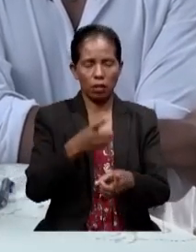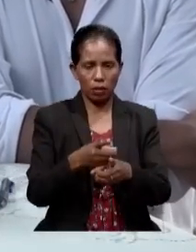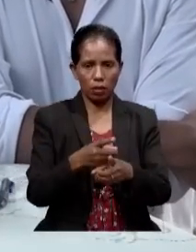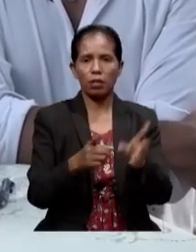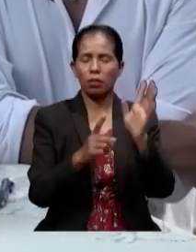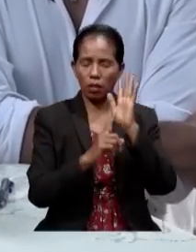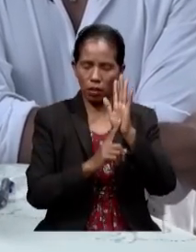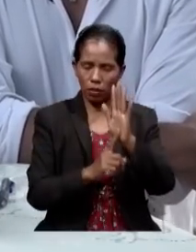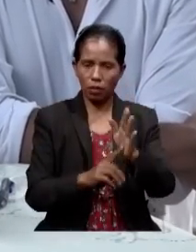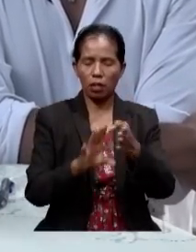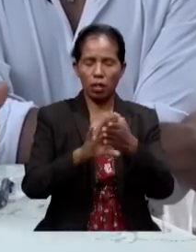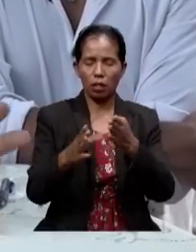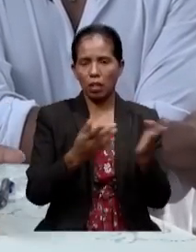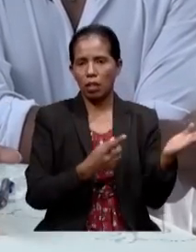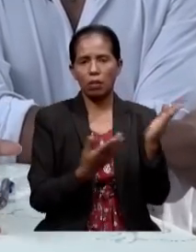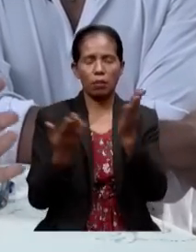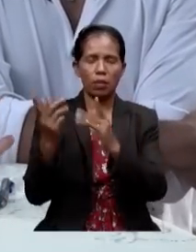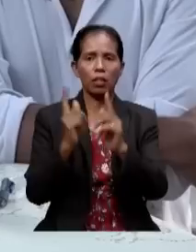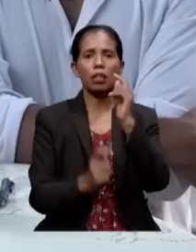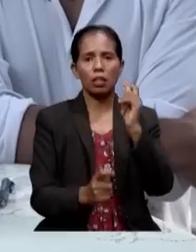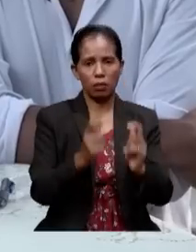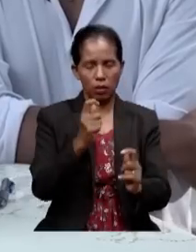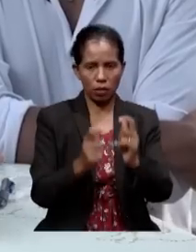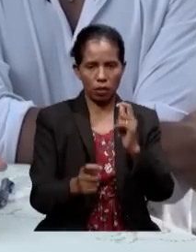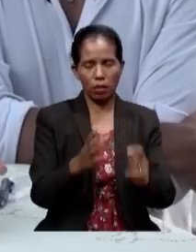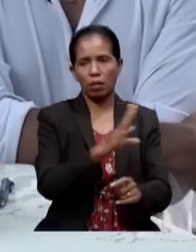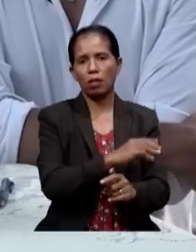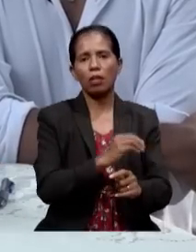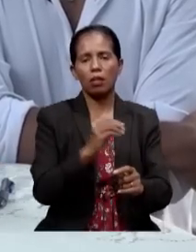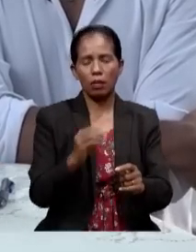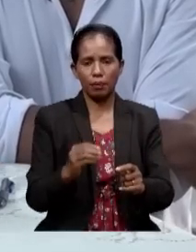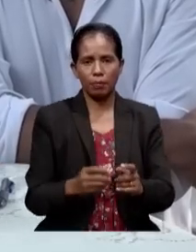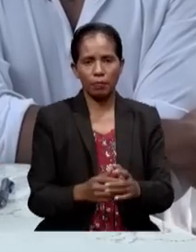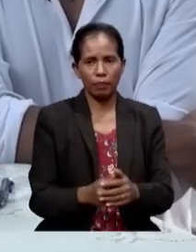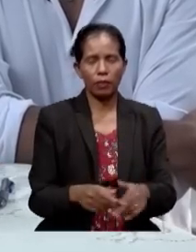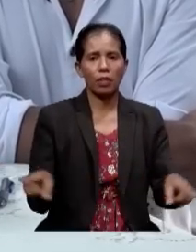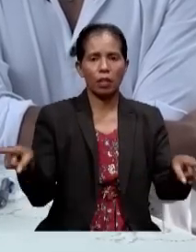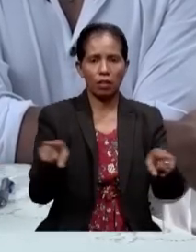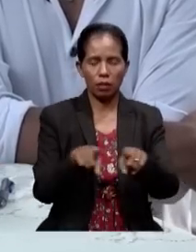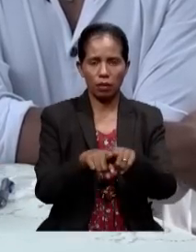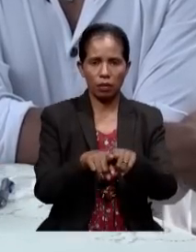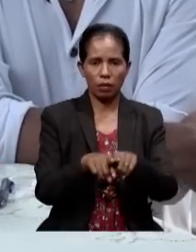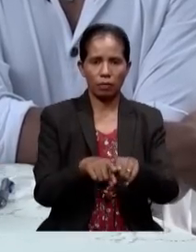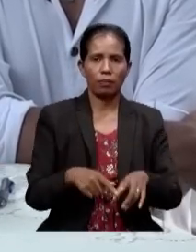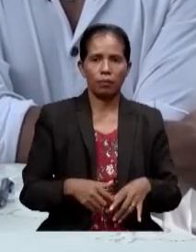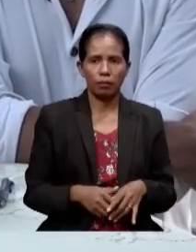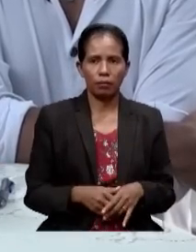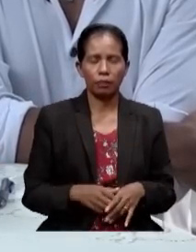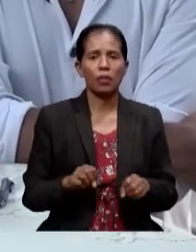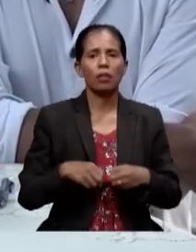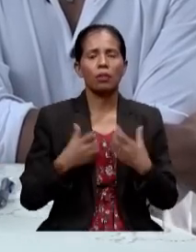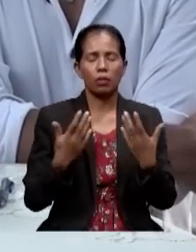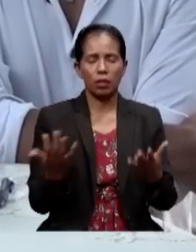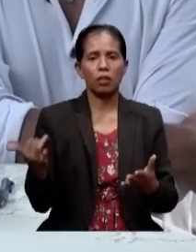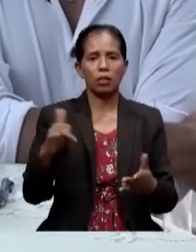hato pedido ba iha tribunal, liga ho consulta autos, liga mos ho oinsa